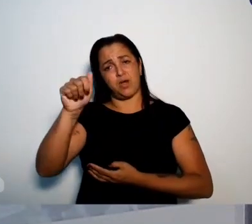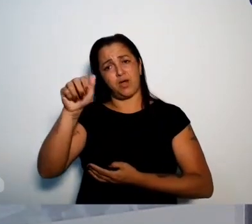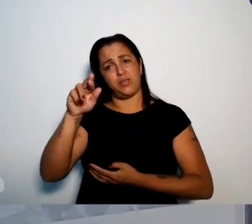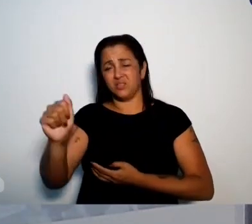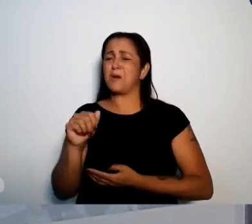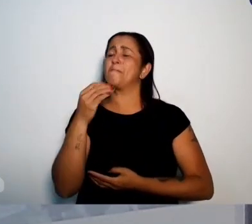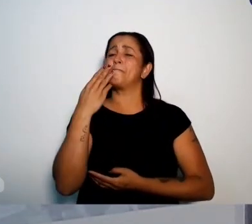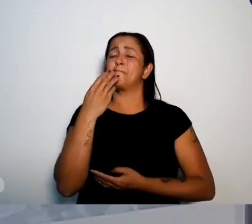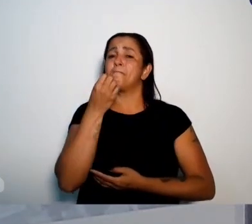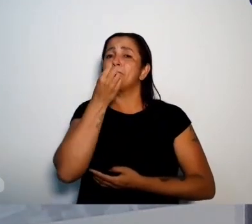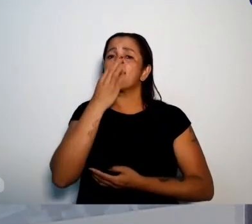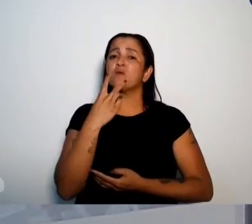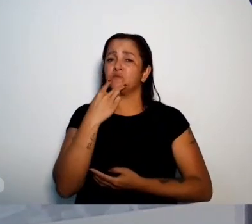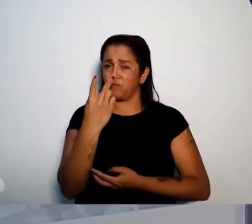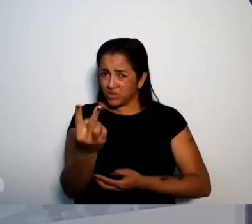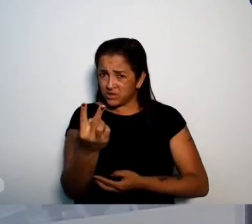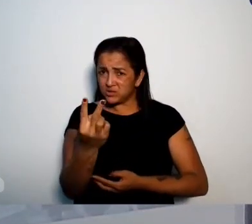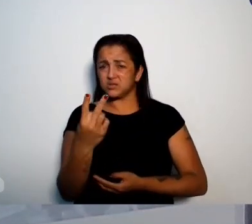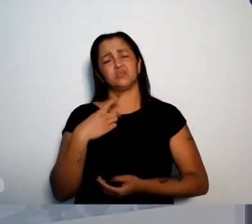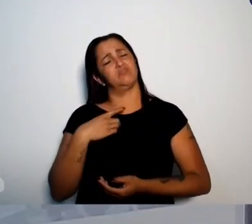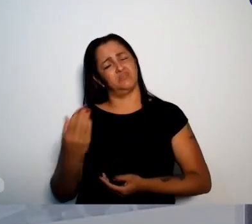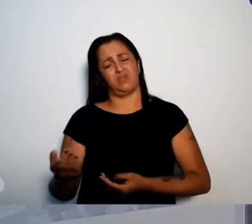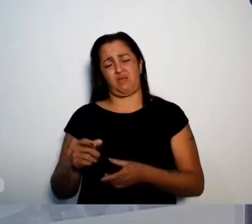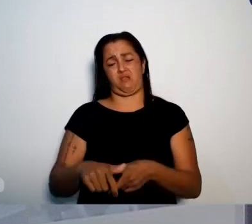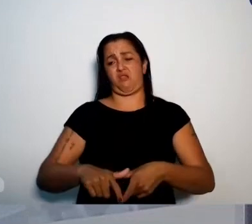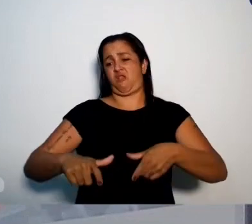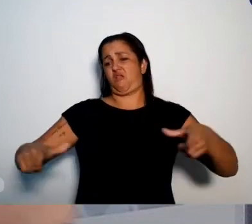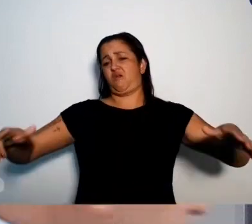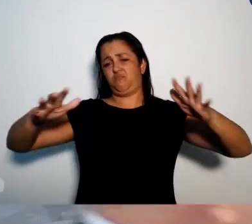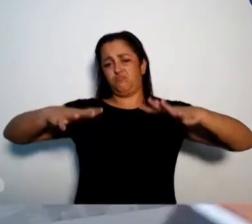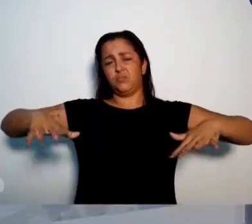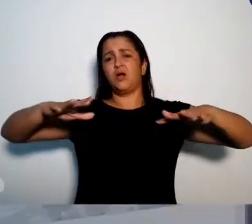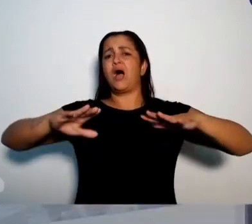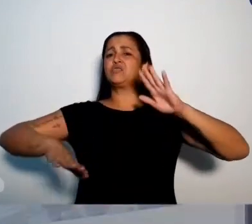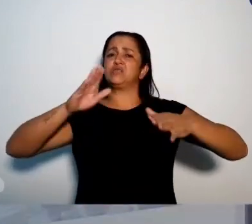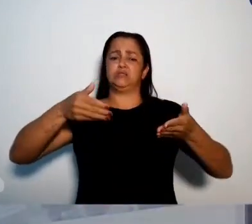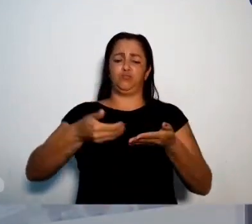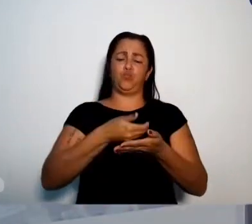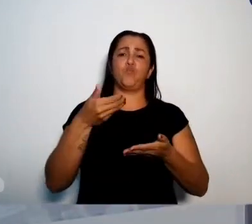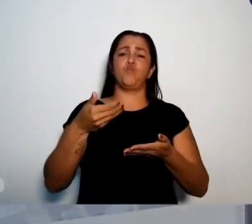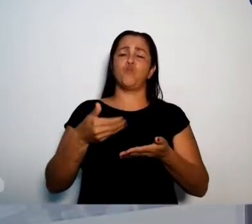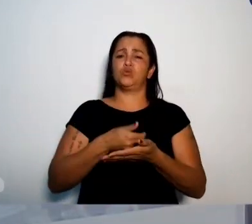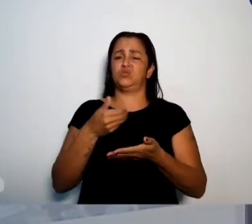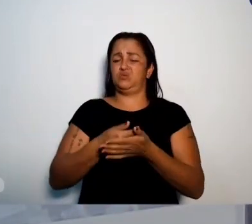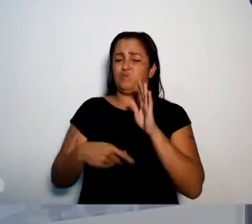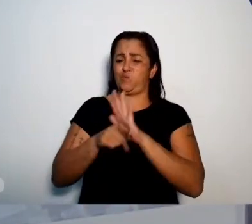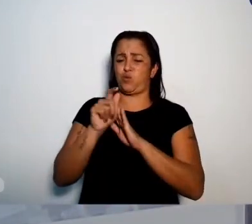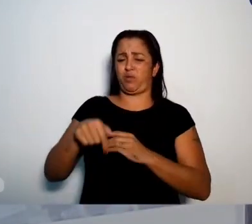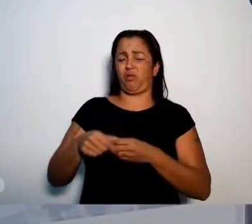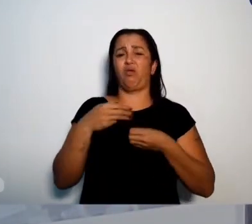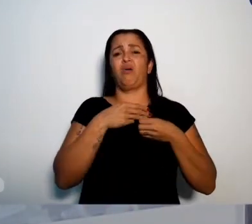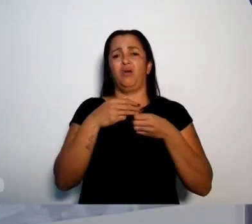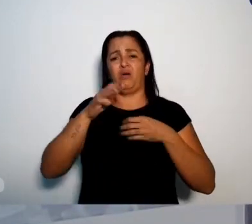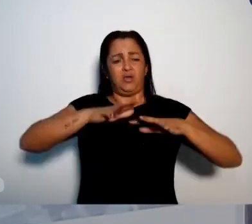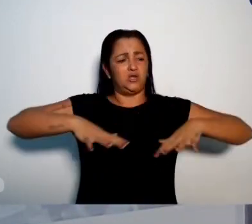região bastante grande, maior até do que alguns municípios aí da nossa região. E nós estamos